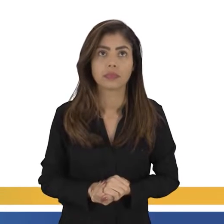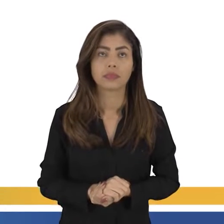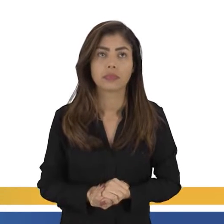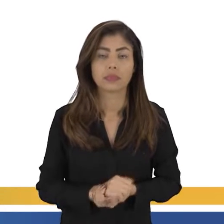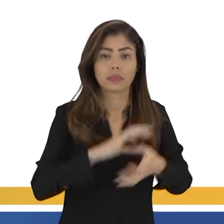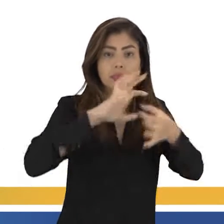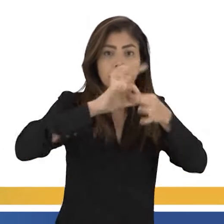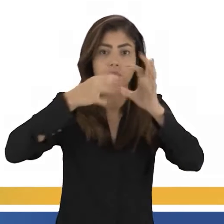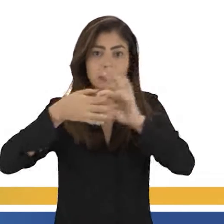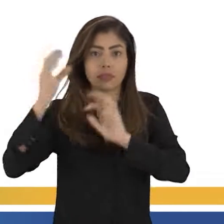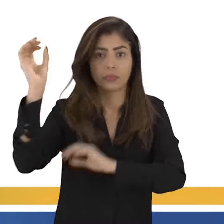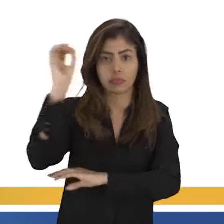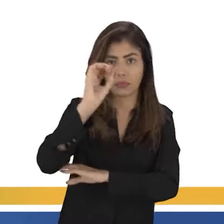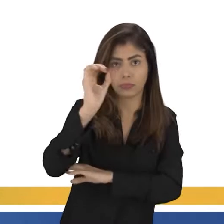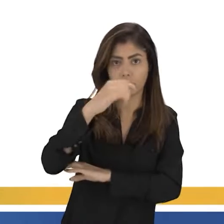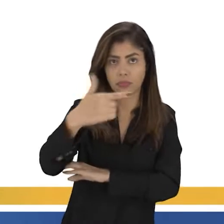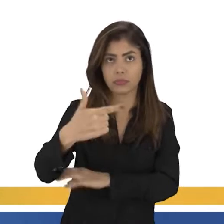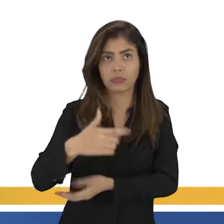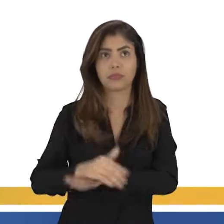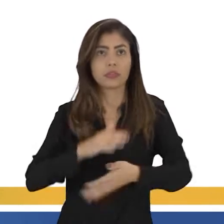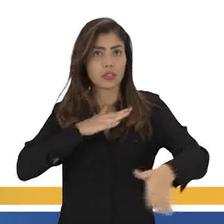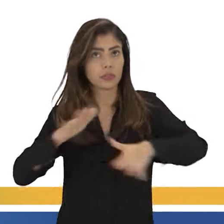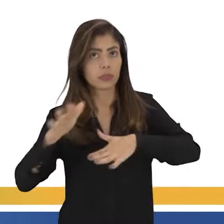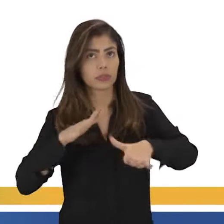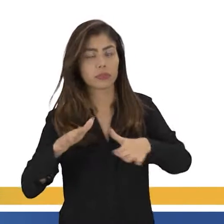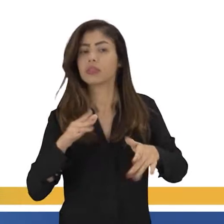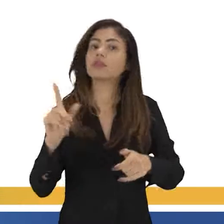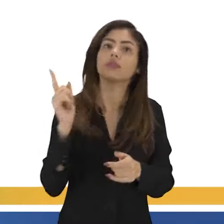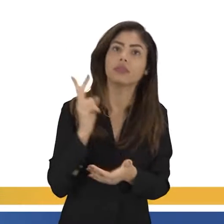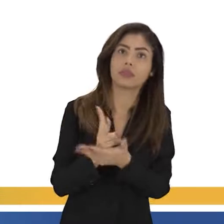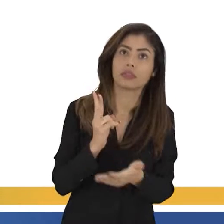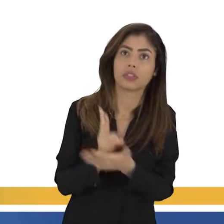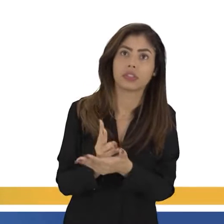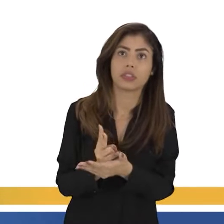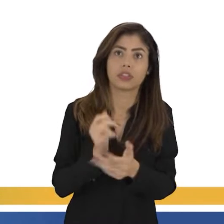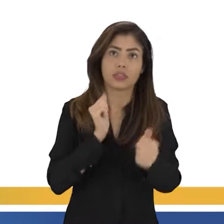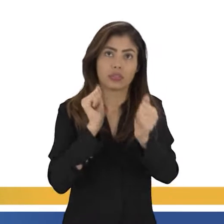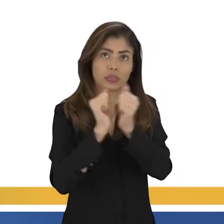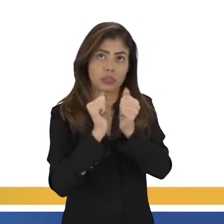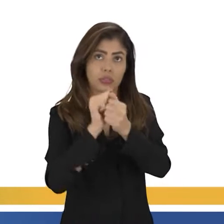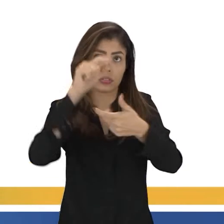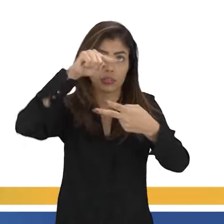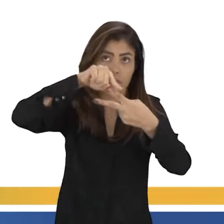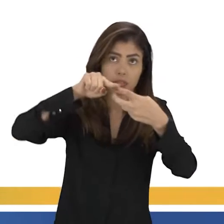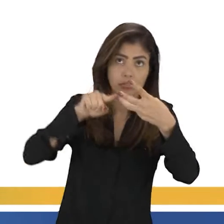Ciclo do oxigênio consiste no movimento desse elemento entre os seus 3